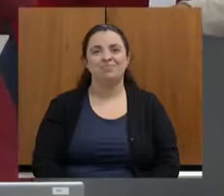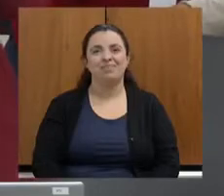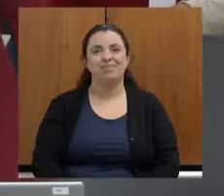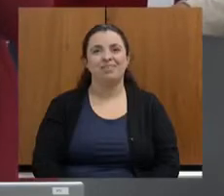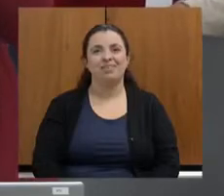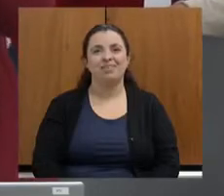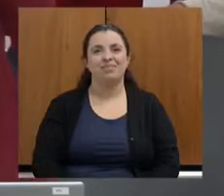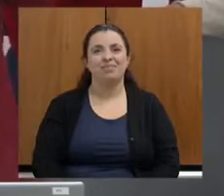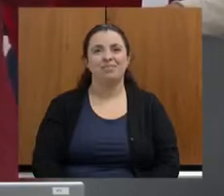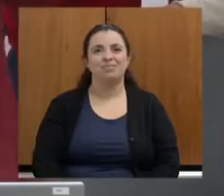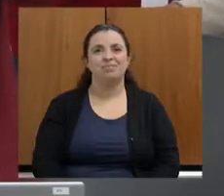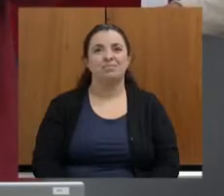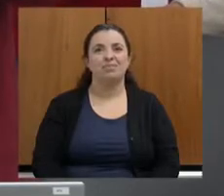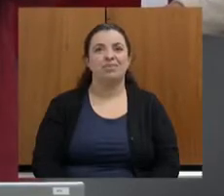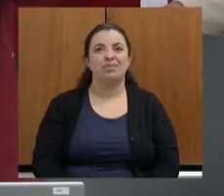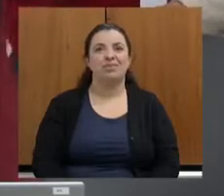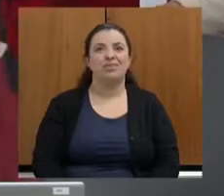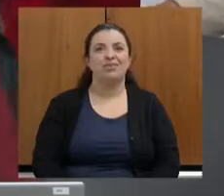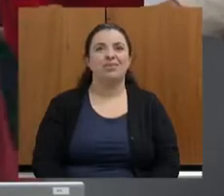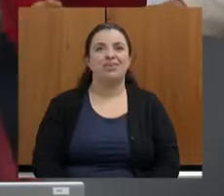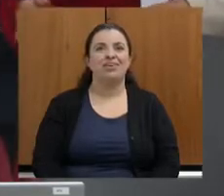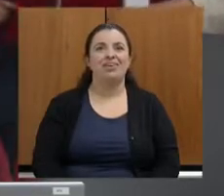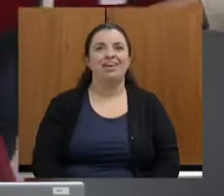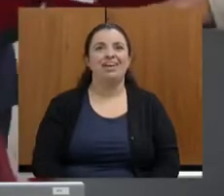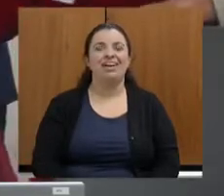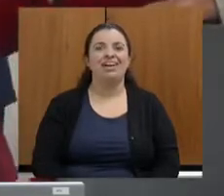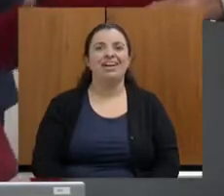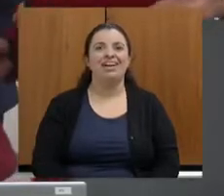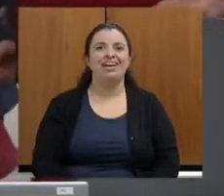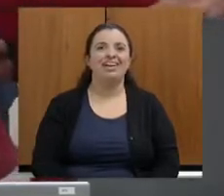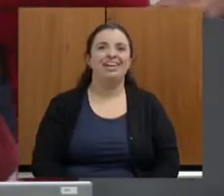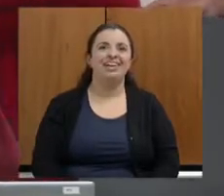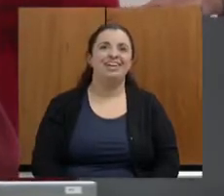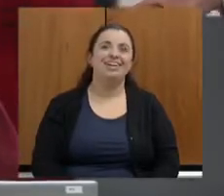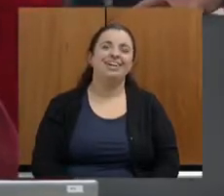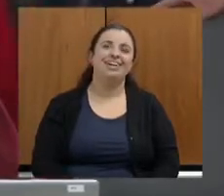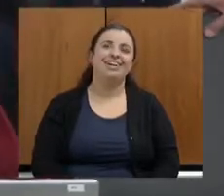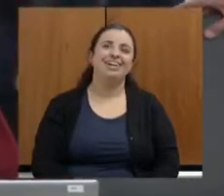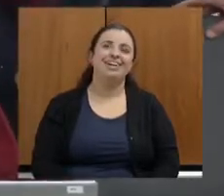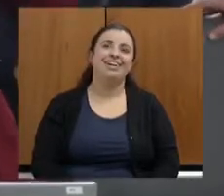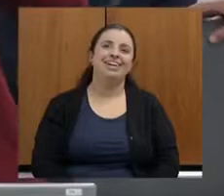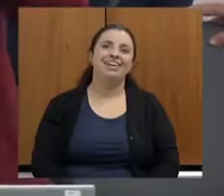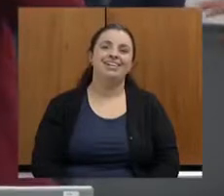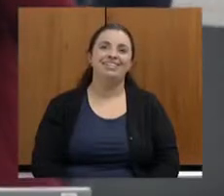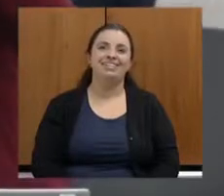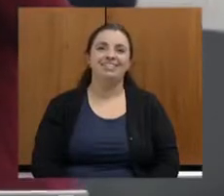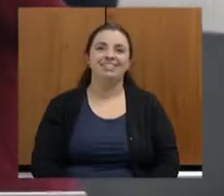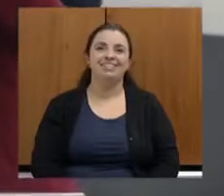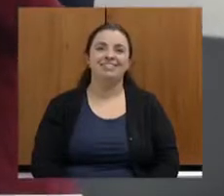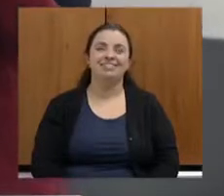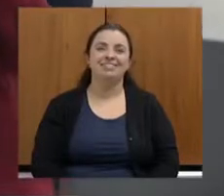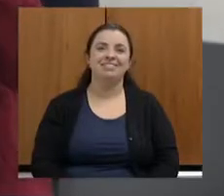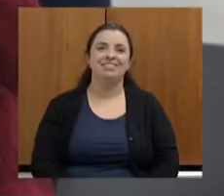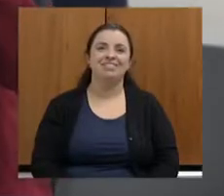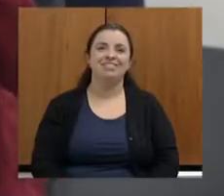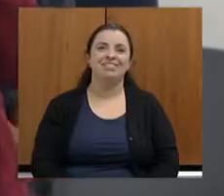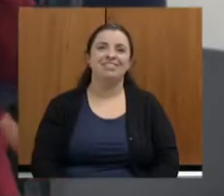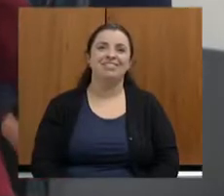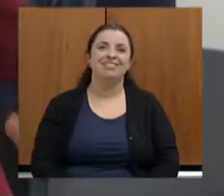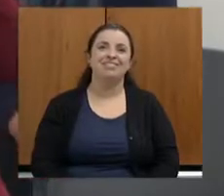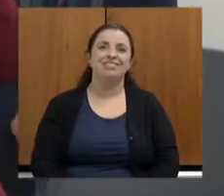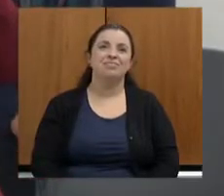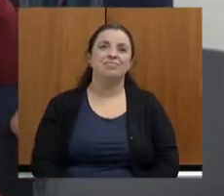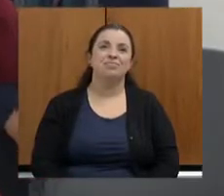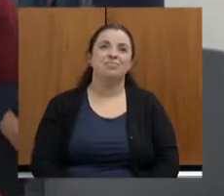em qualquer Quantos me na mesa vai subir na mesa segura aí sobre isso aqui segura aí a mainha